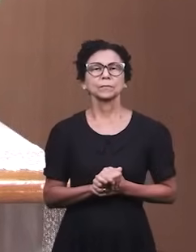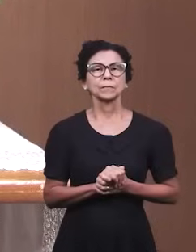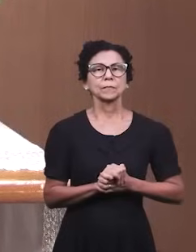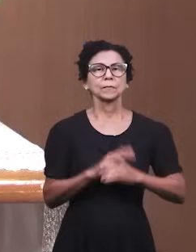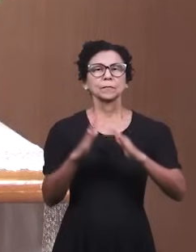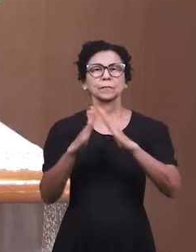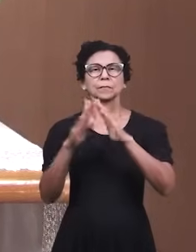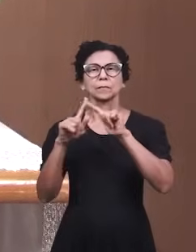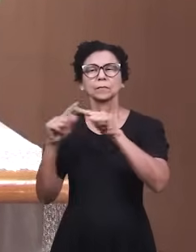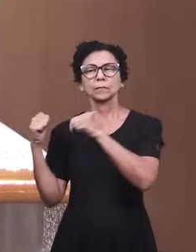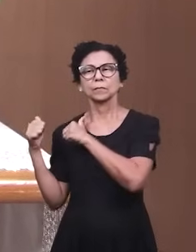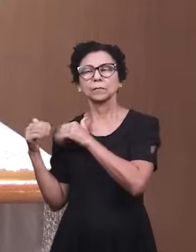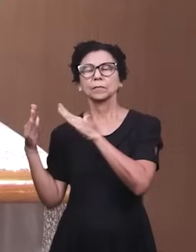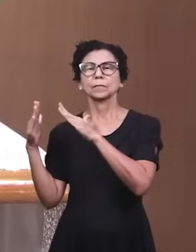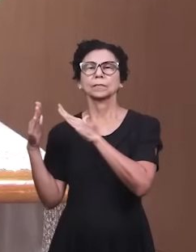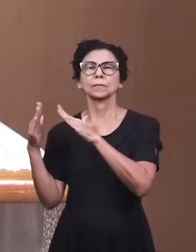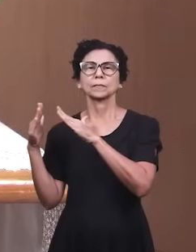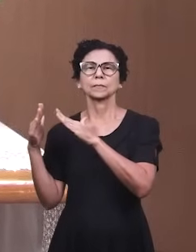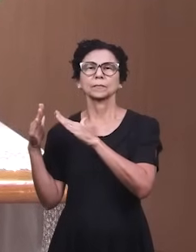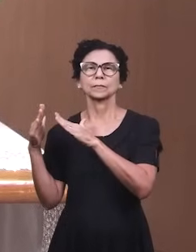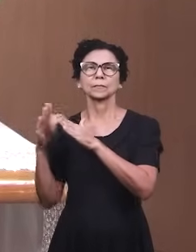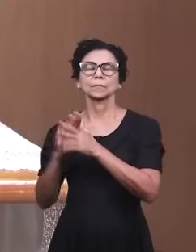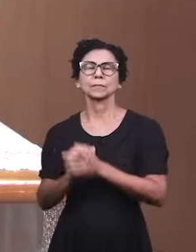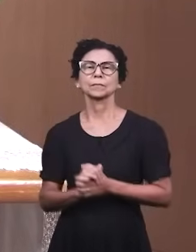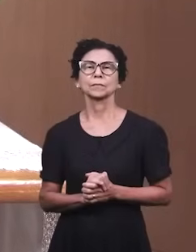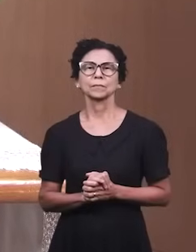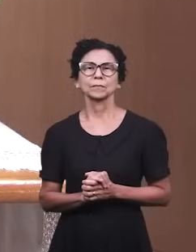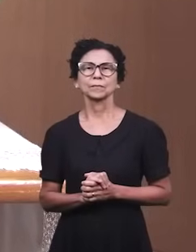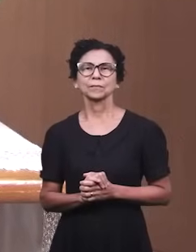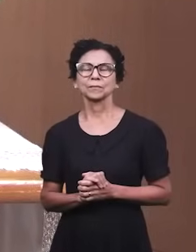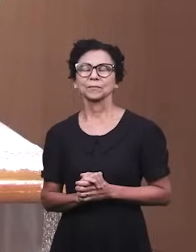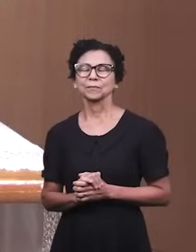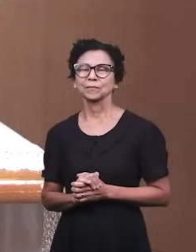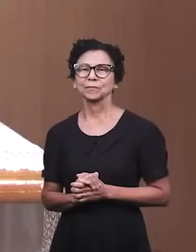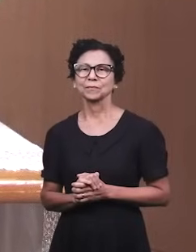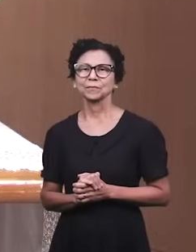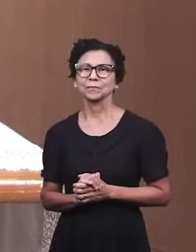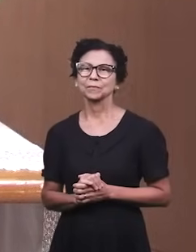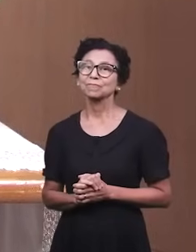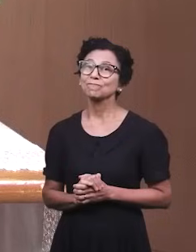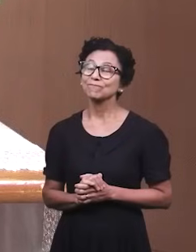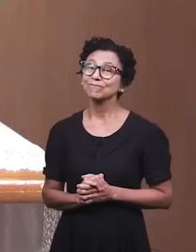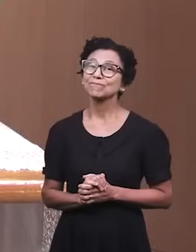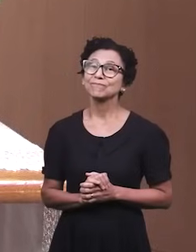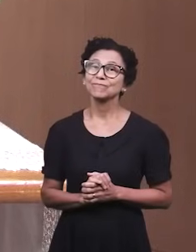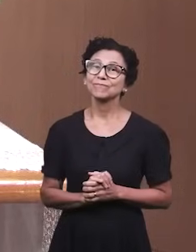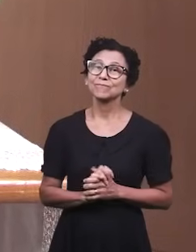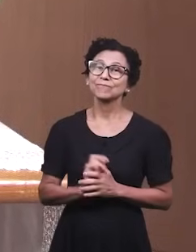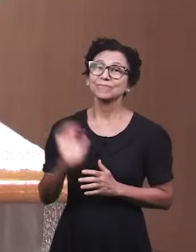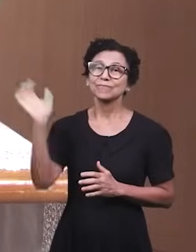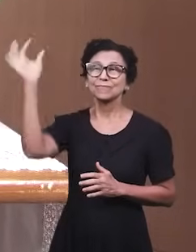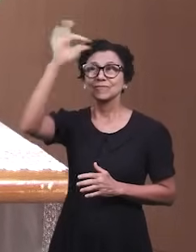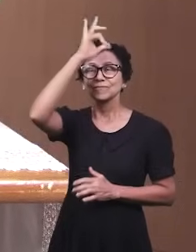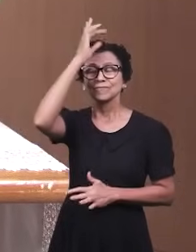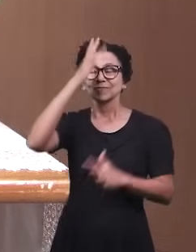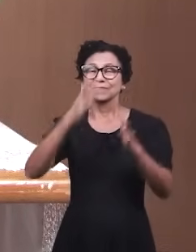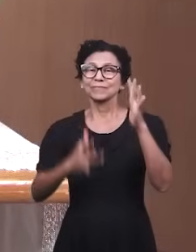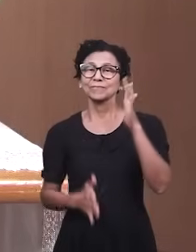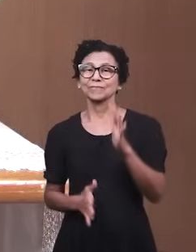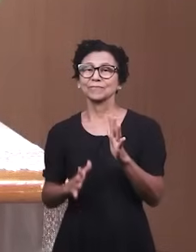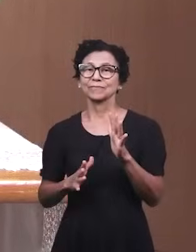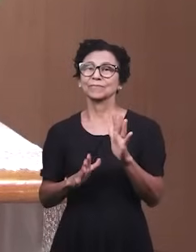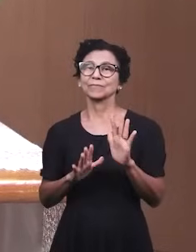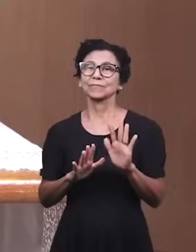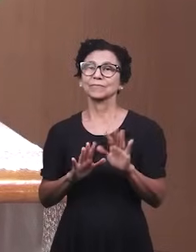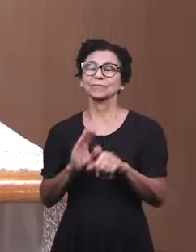grande dia em que haveria uma operação do Espírito Santo, guardando um povo que não merecia, um povo